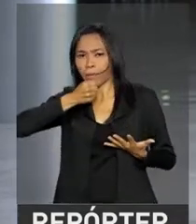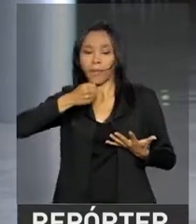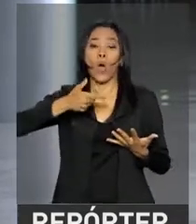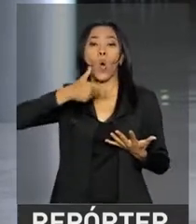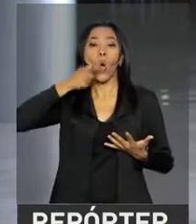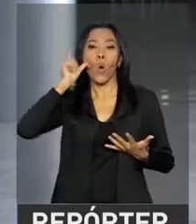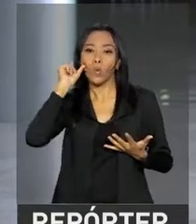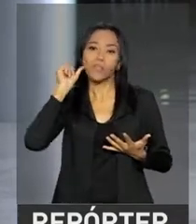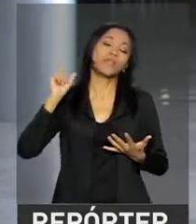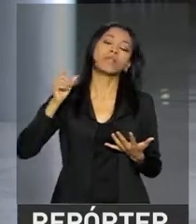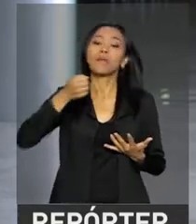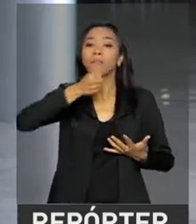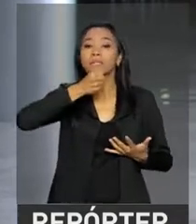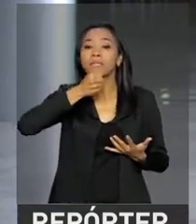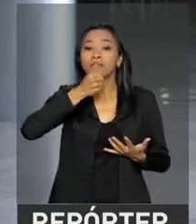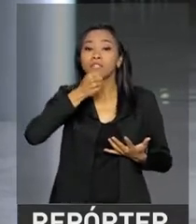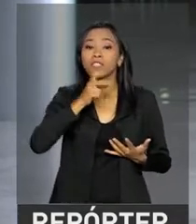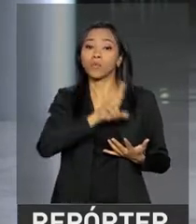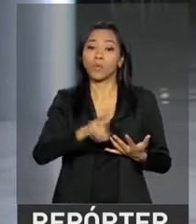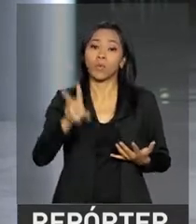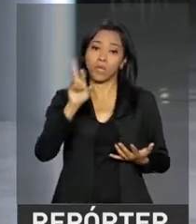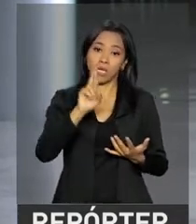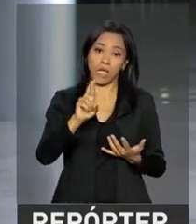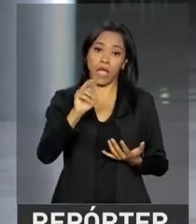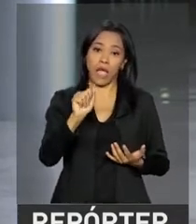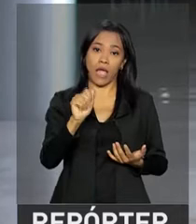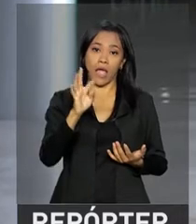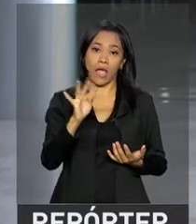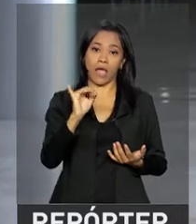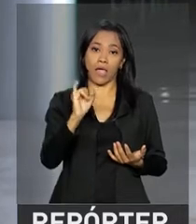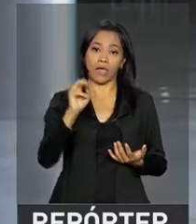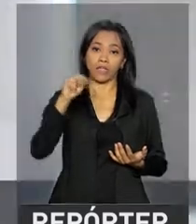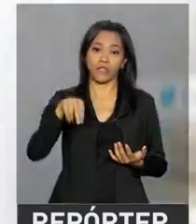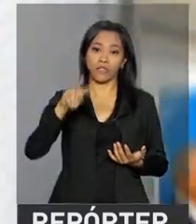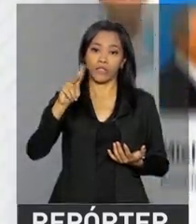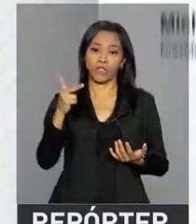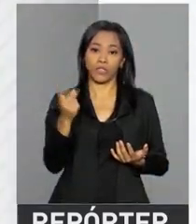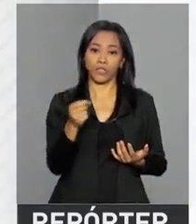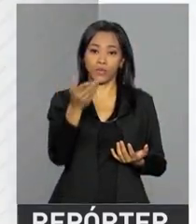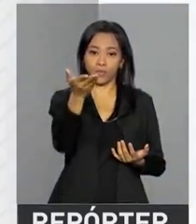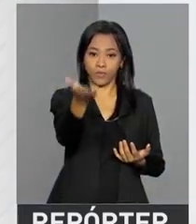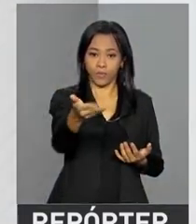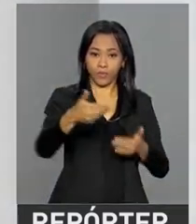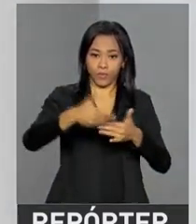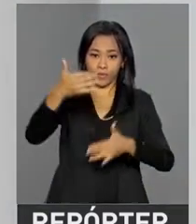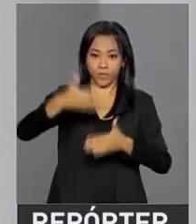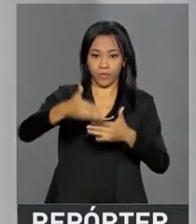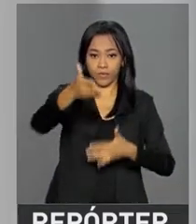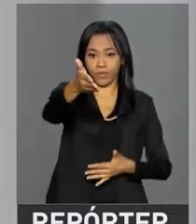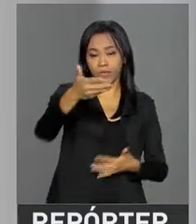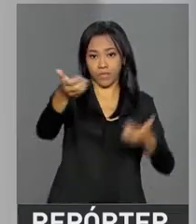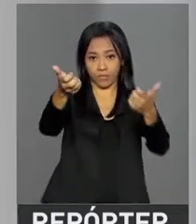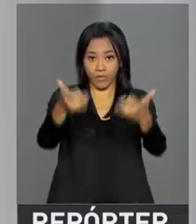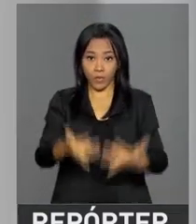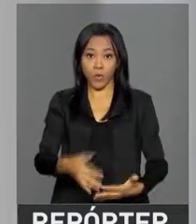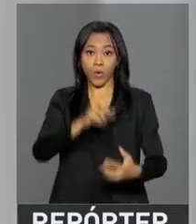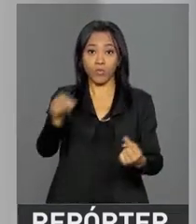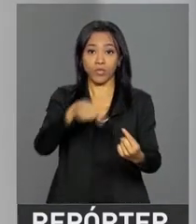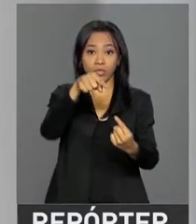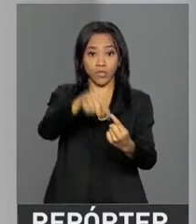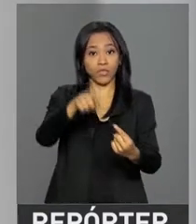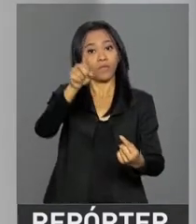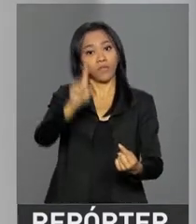apresentador ratinho nas redes sociais o presidente informou no programa que a proposta da previdência é acabar com privilégios